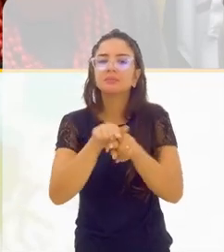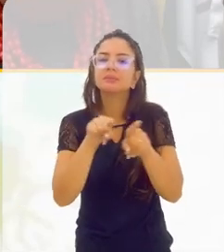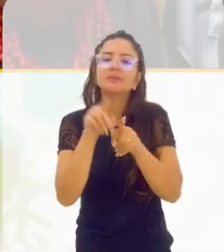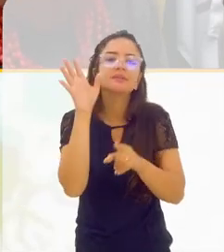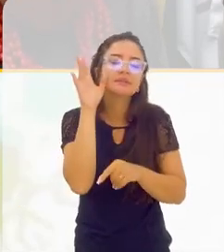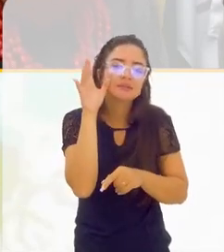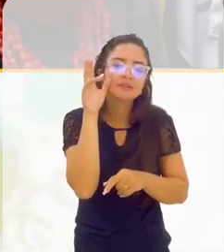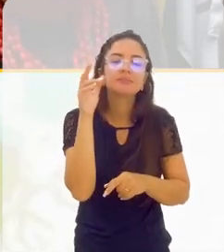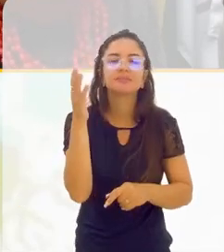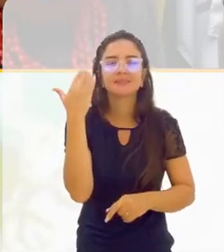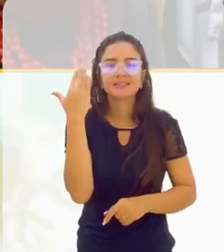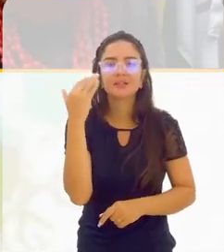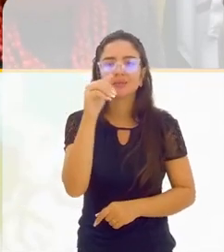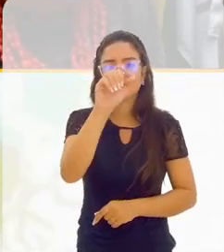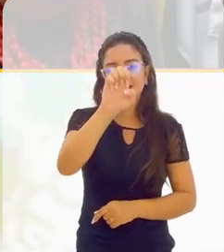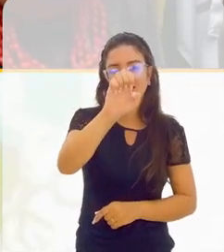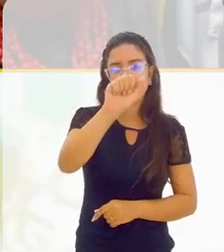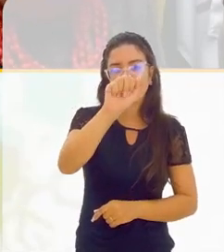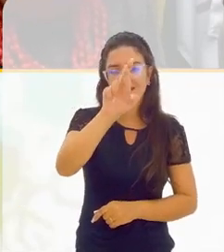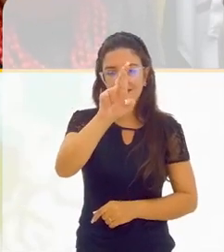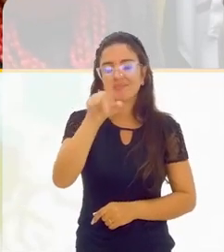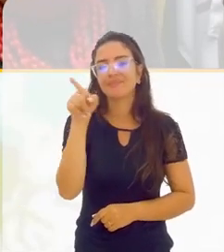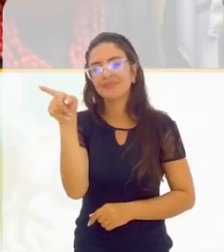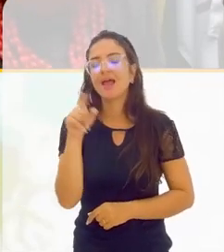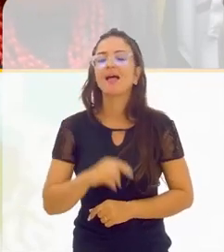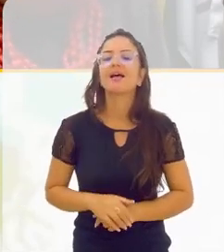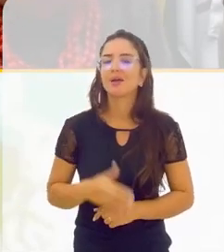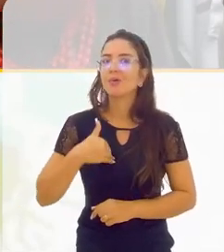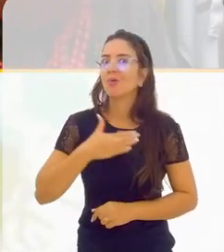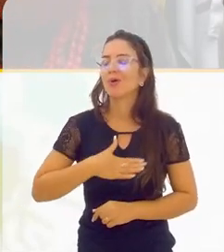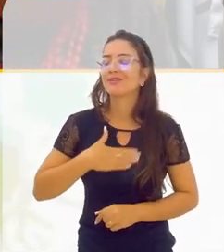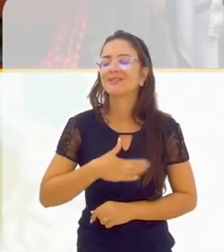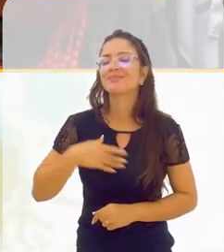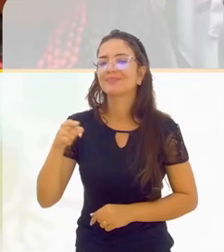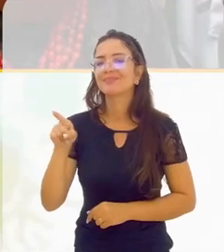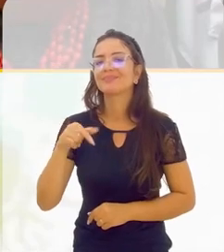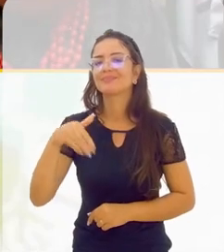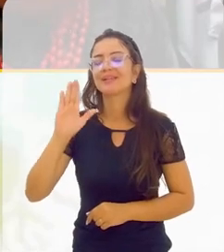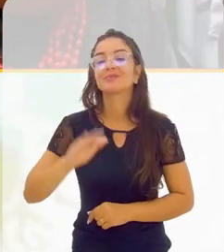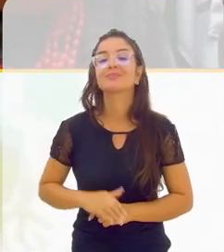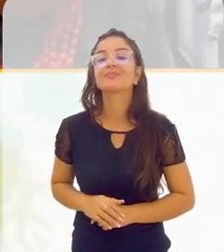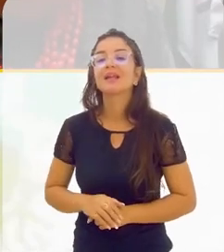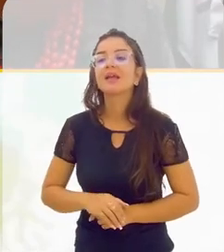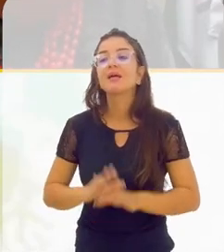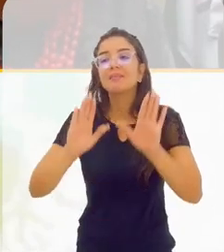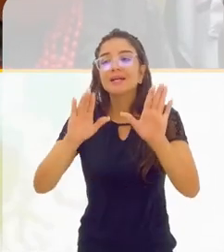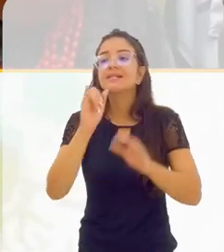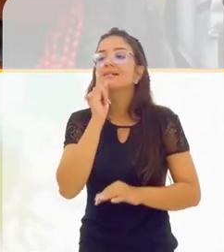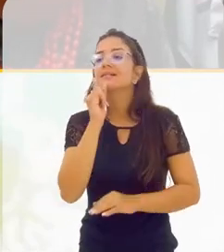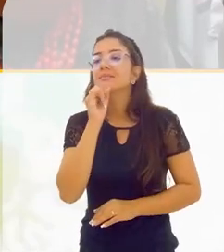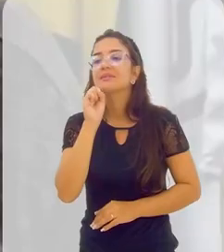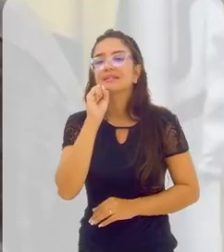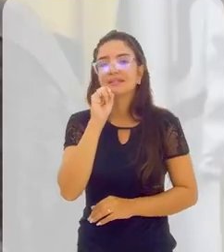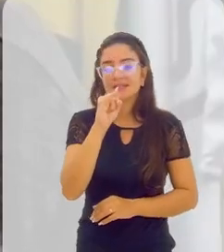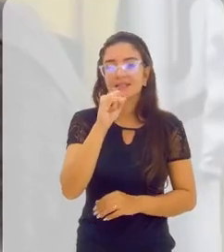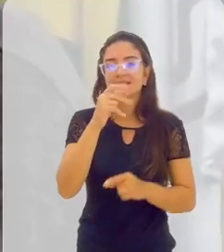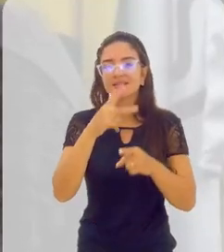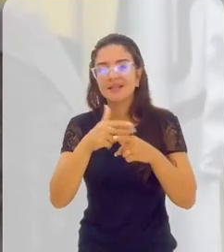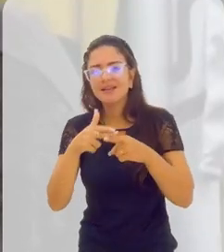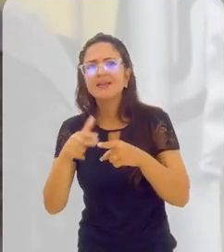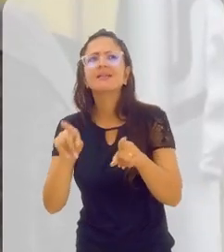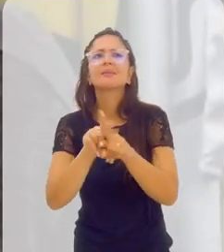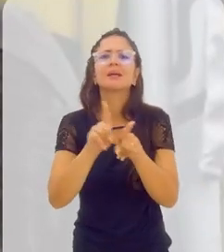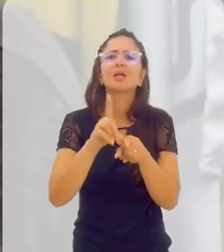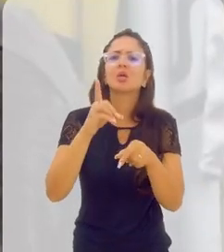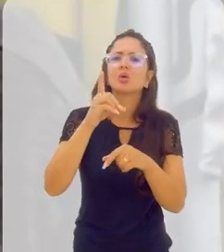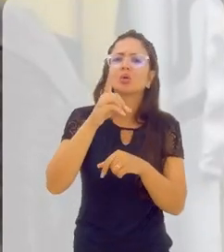muito o erguer eu gostava muito que emergências Se você olhar e Doutor